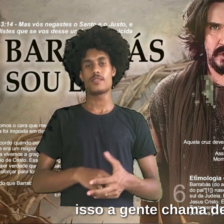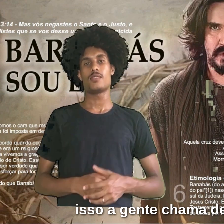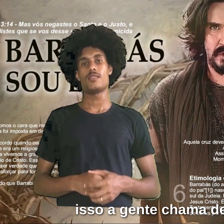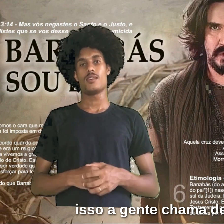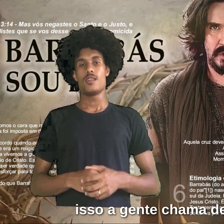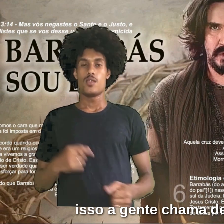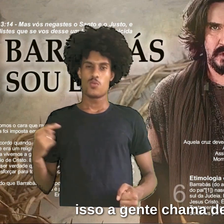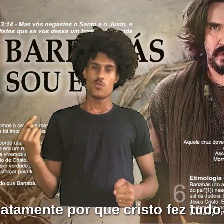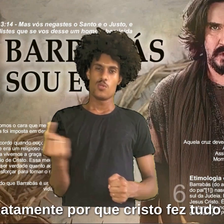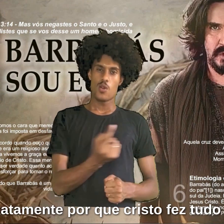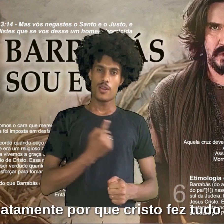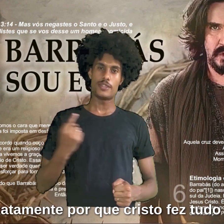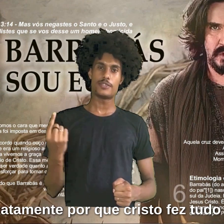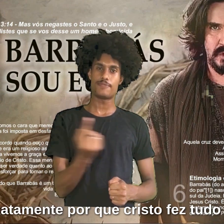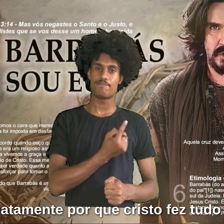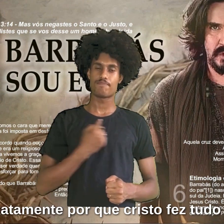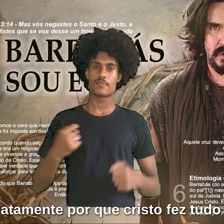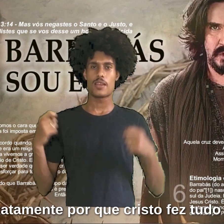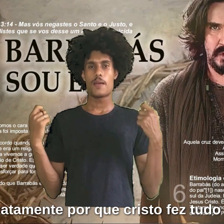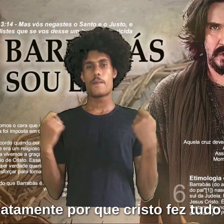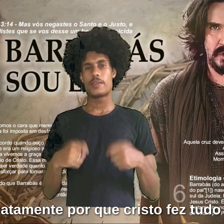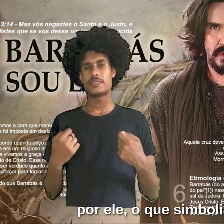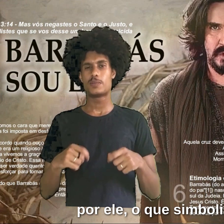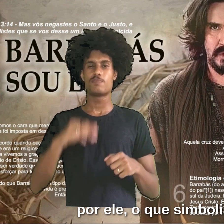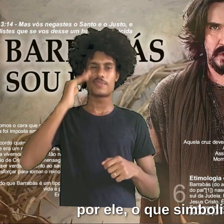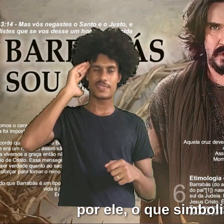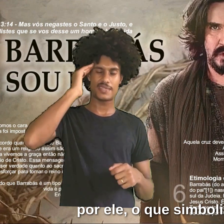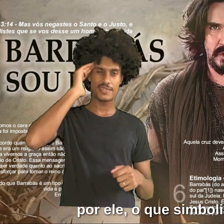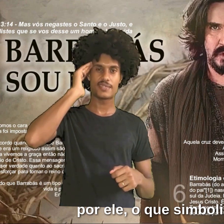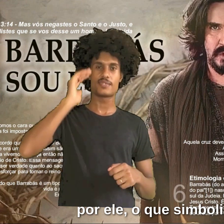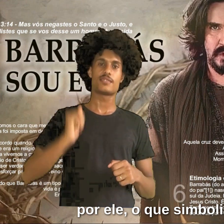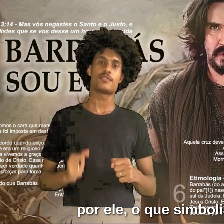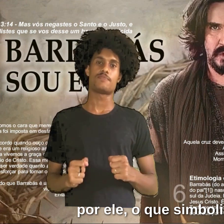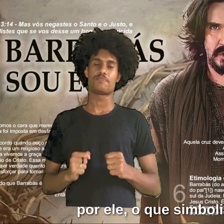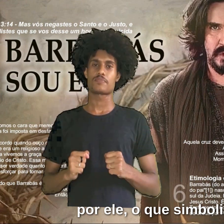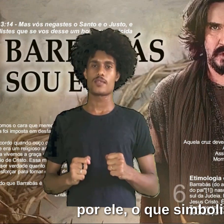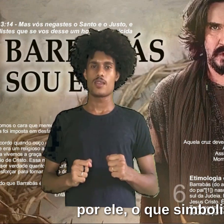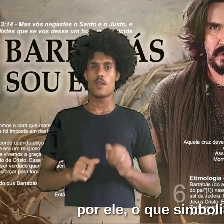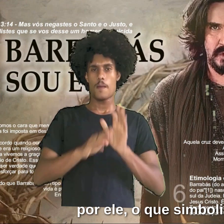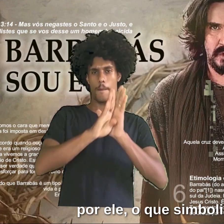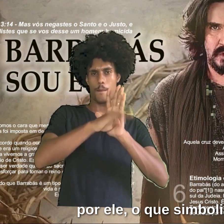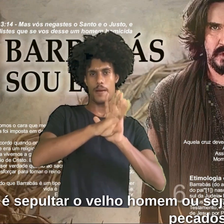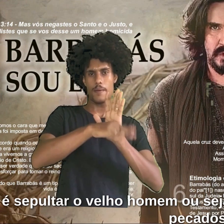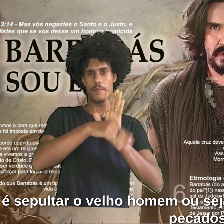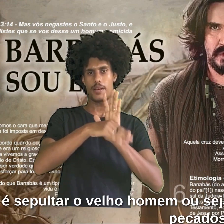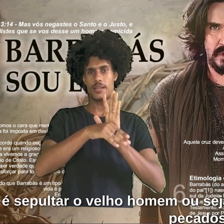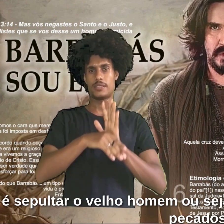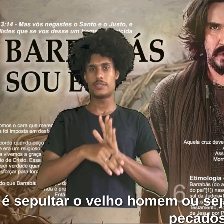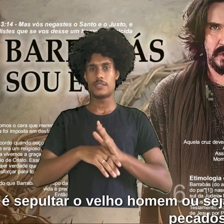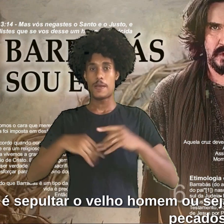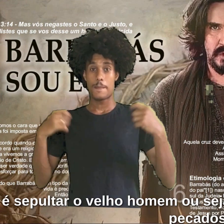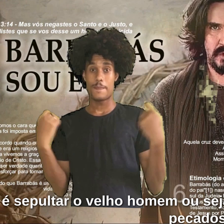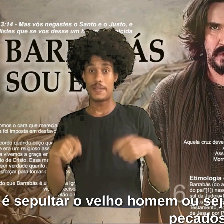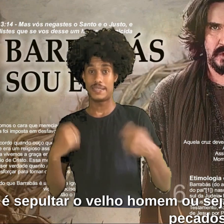barata. Exatamente porque Cristo fez tudo por você, você precisa fazer tudo por ele. O que simboliza o batismo? É sepultar o velho homem, ou seja,